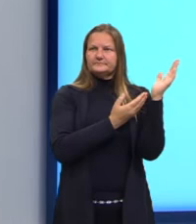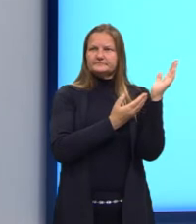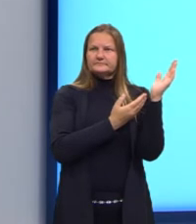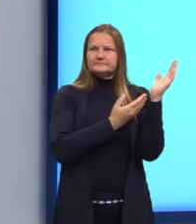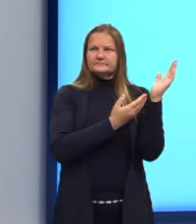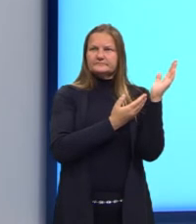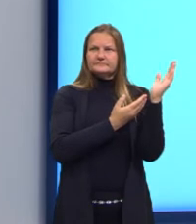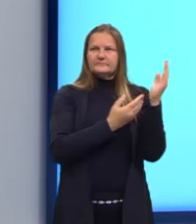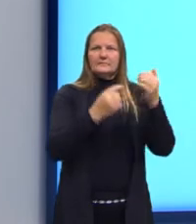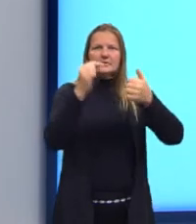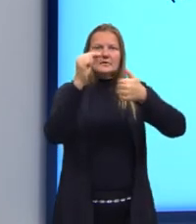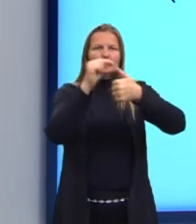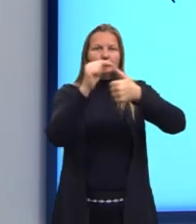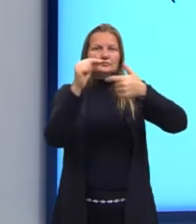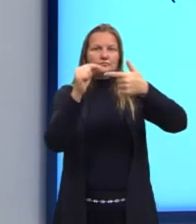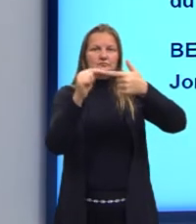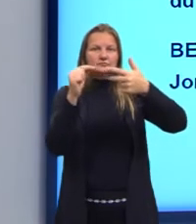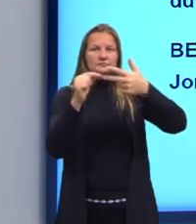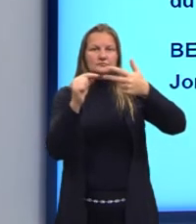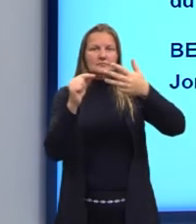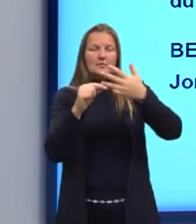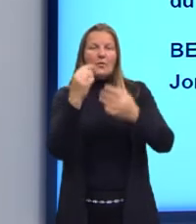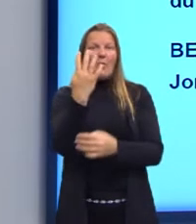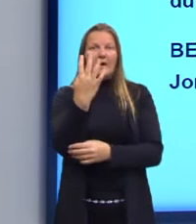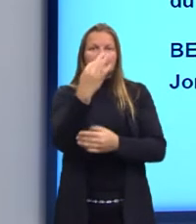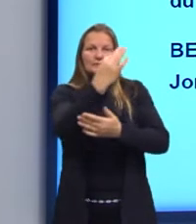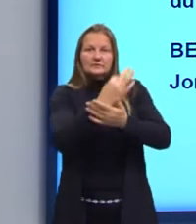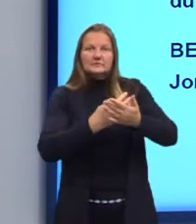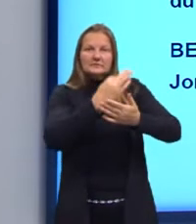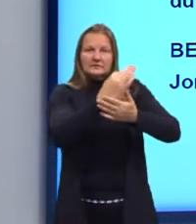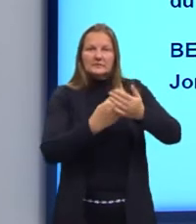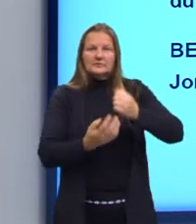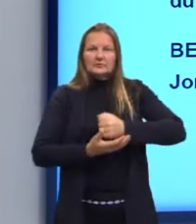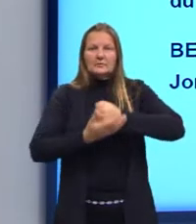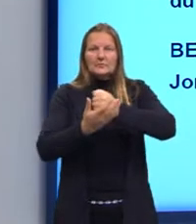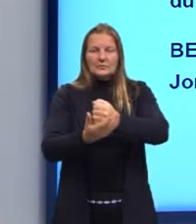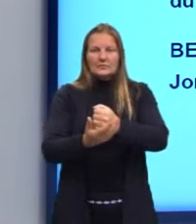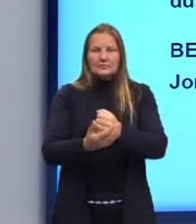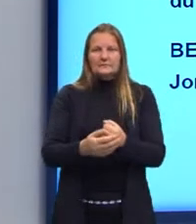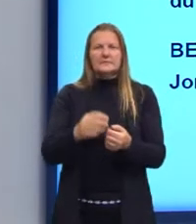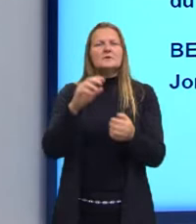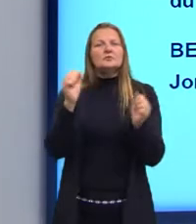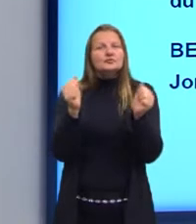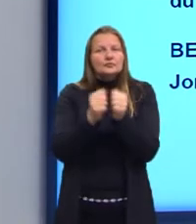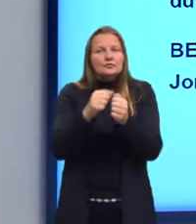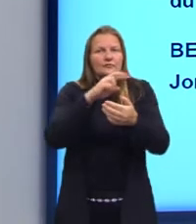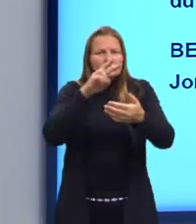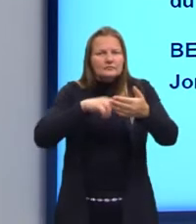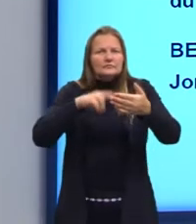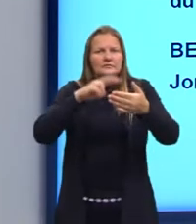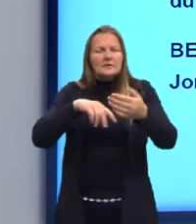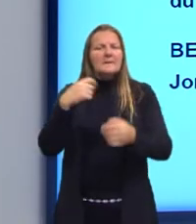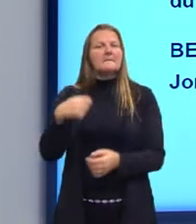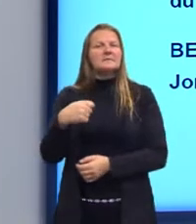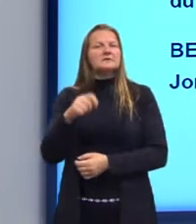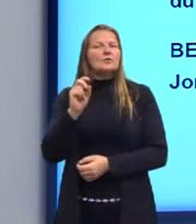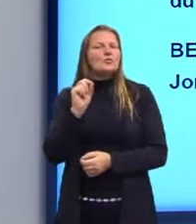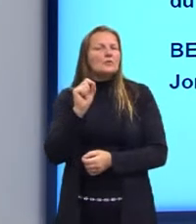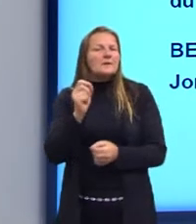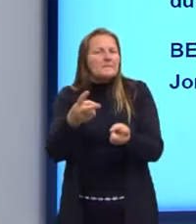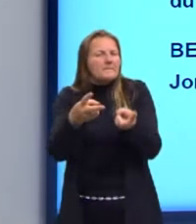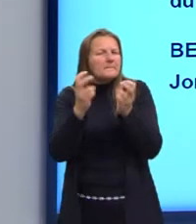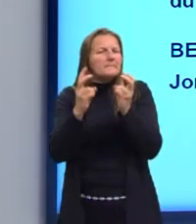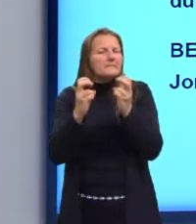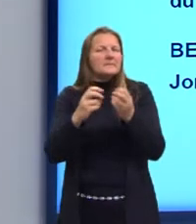quatro textos de apoio quatro textos muito bem nós vamos ler os textos e perceber o que que precisa ser percebido